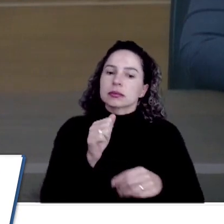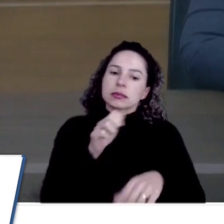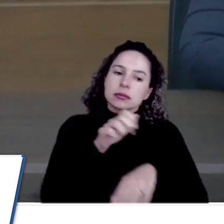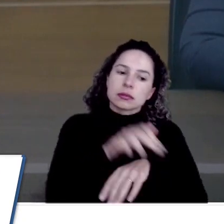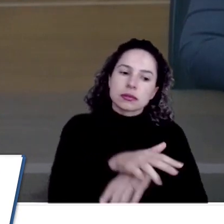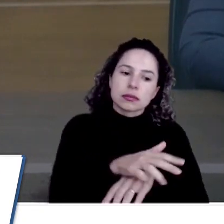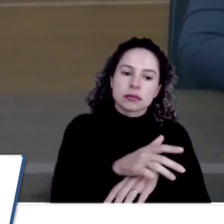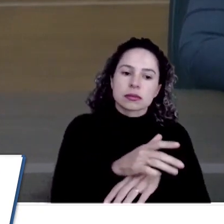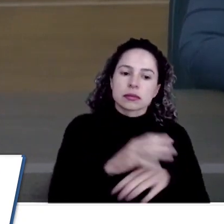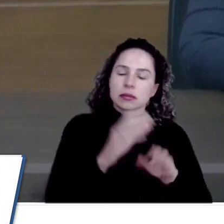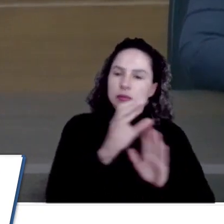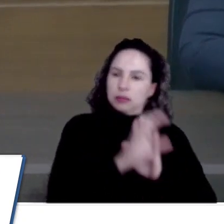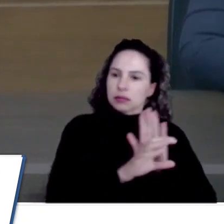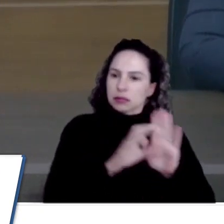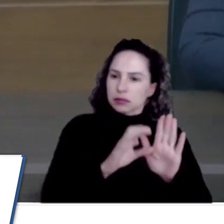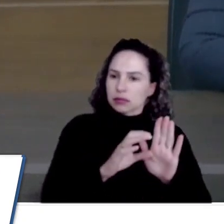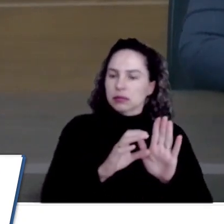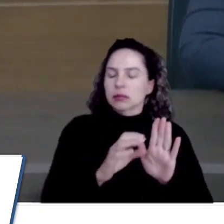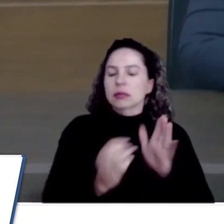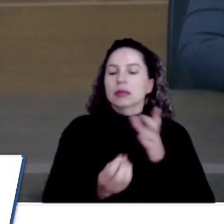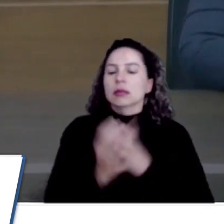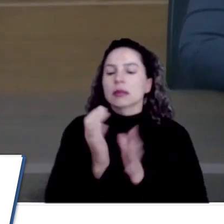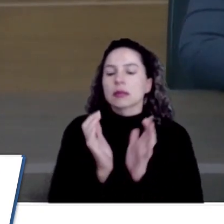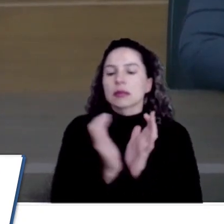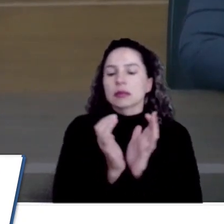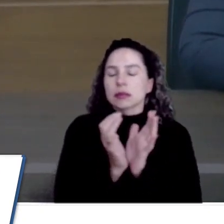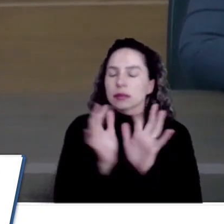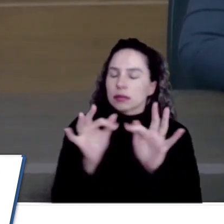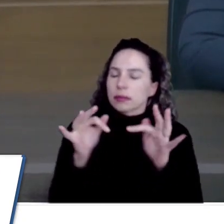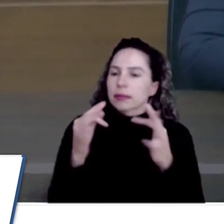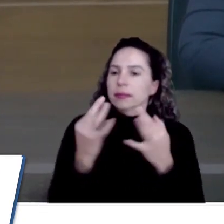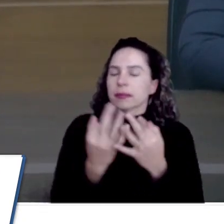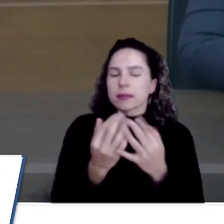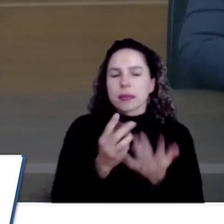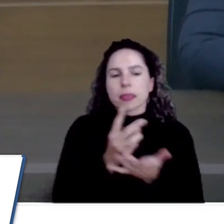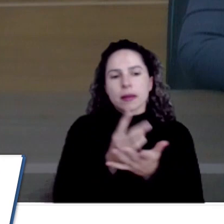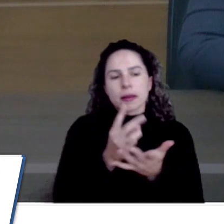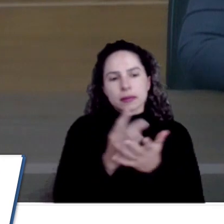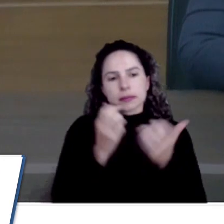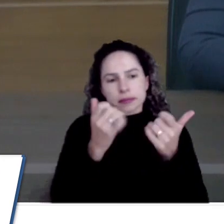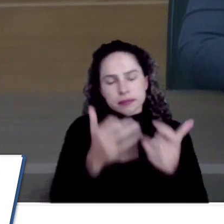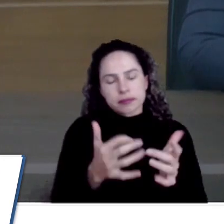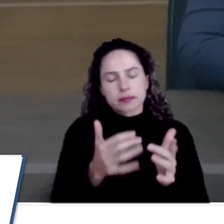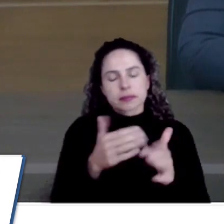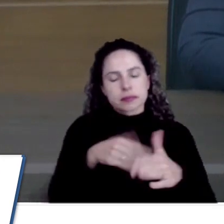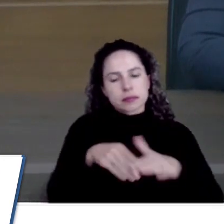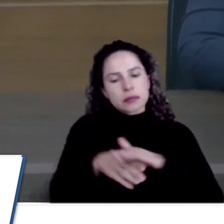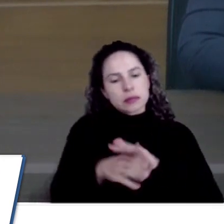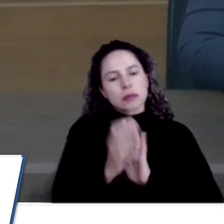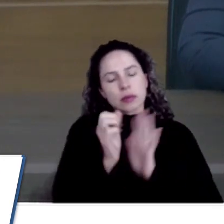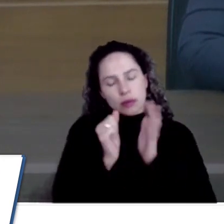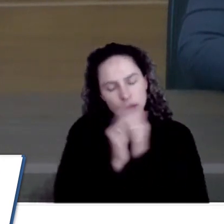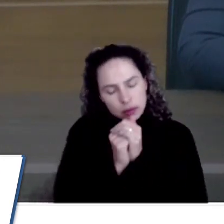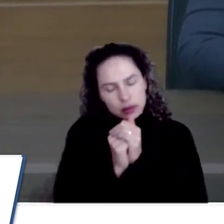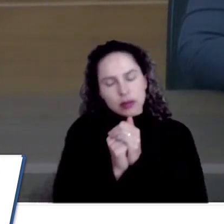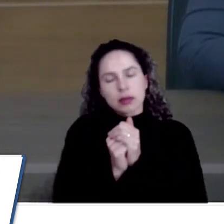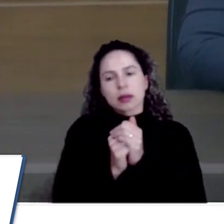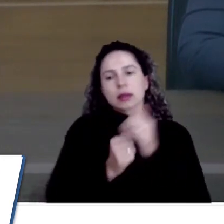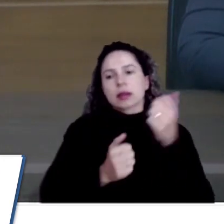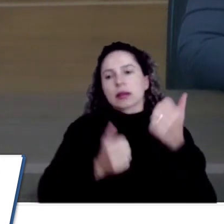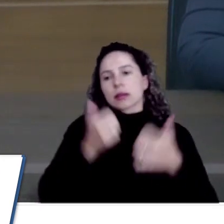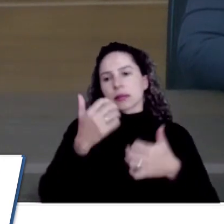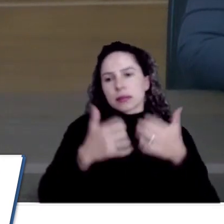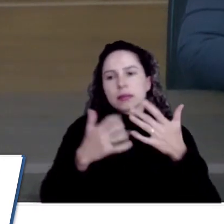um grupo de oração familiar e sempre sinalizava com orações e teatros a importância do